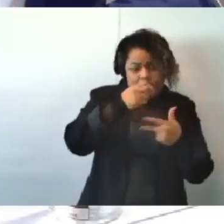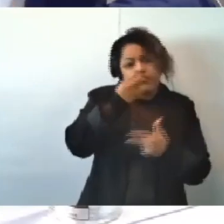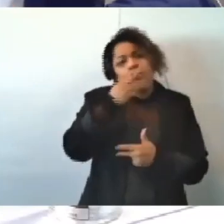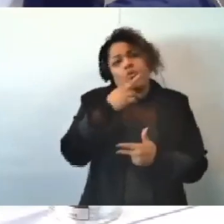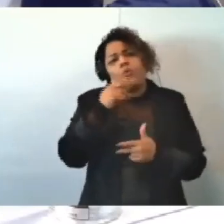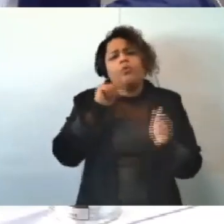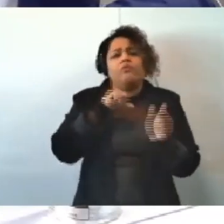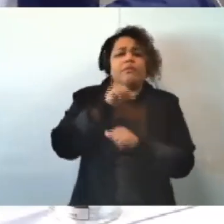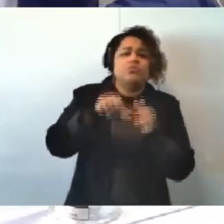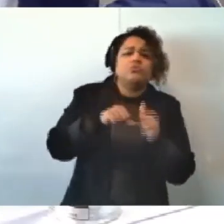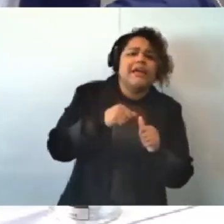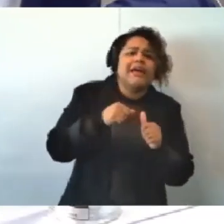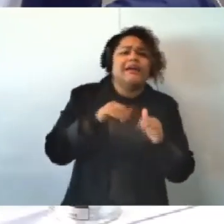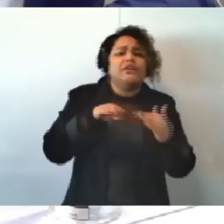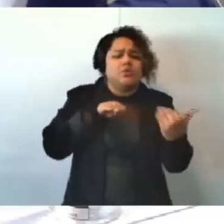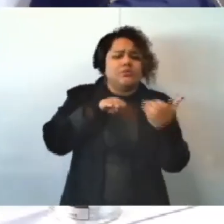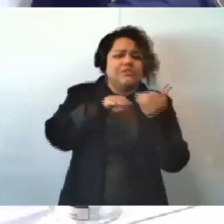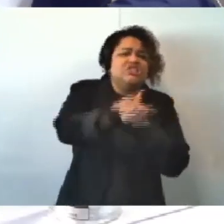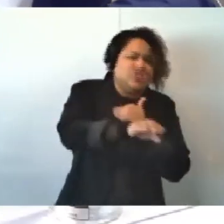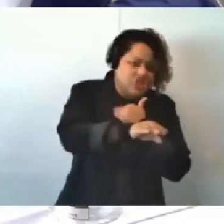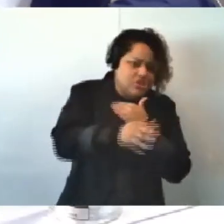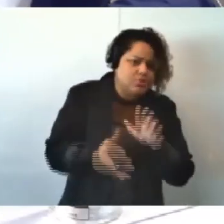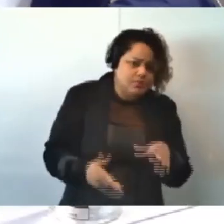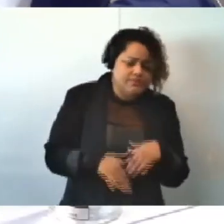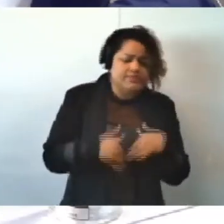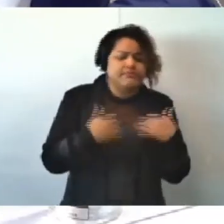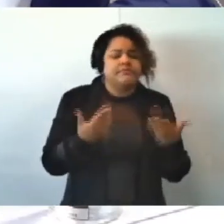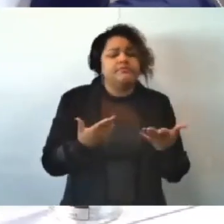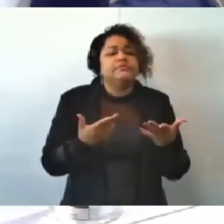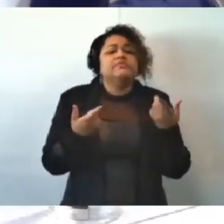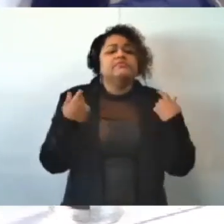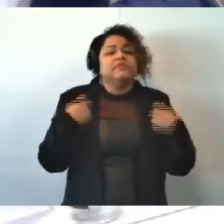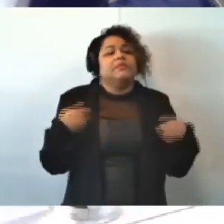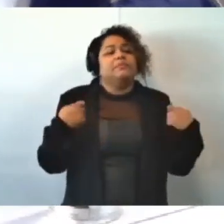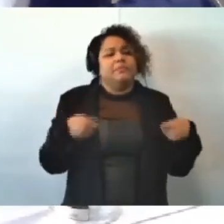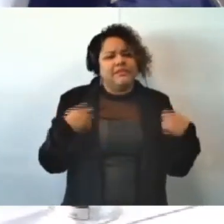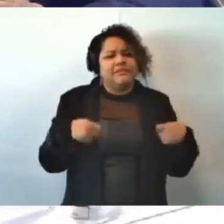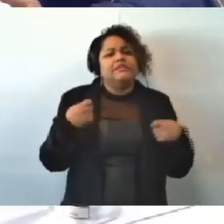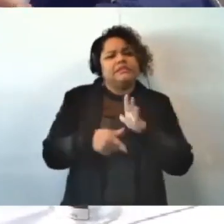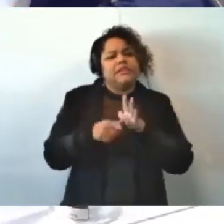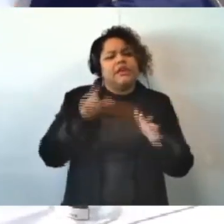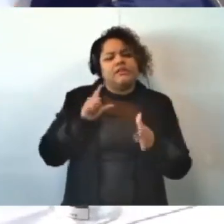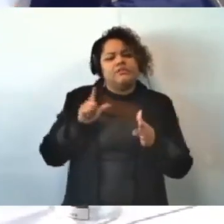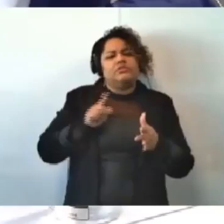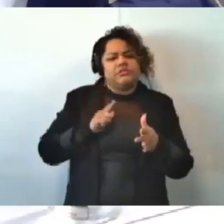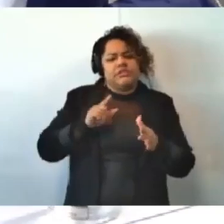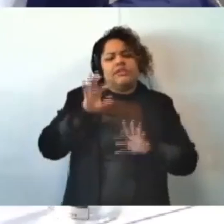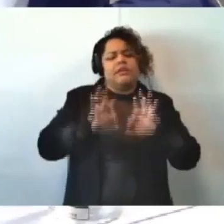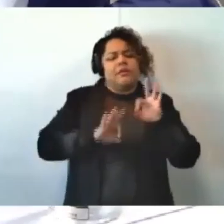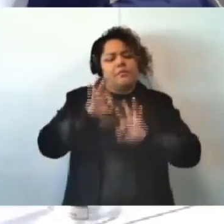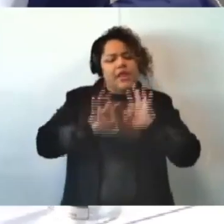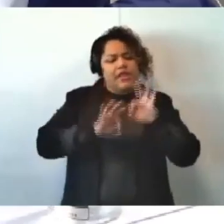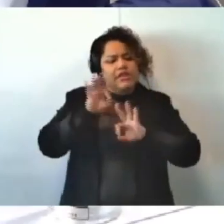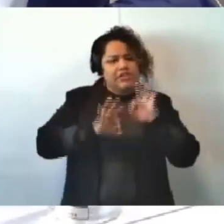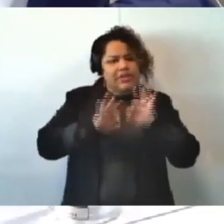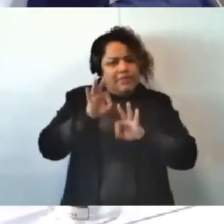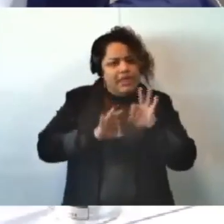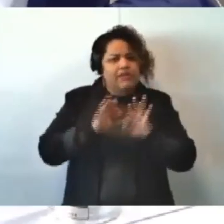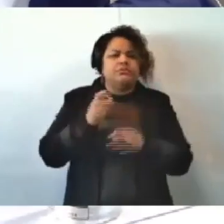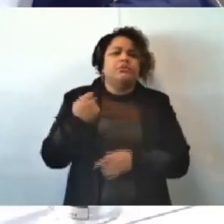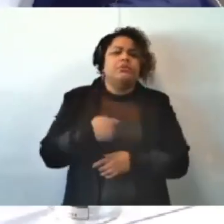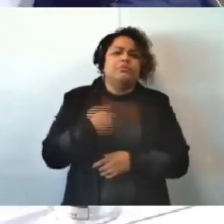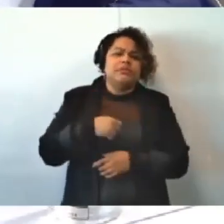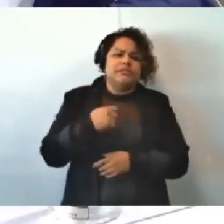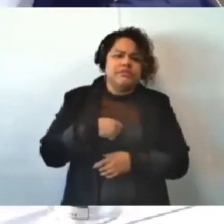né, fazer algumas modificações, evidentemente tem que haver um planejamento, N reuniões para que